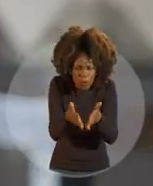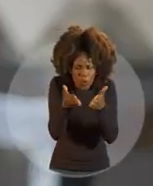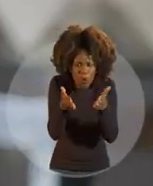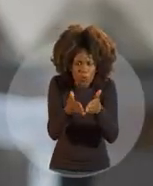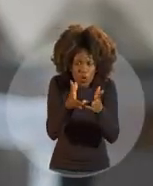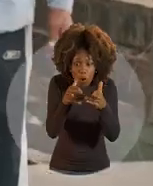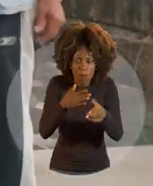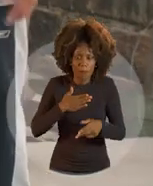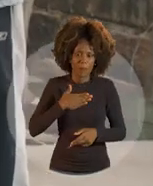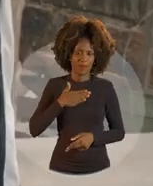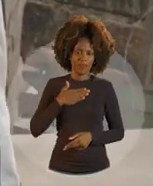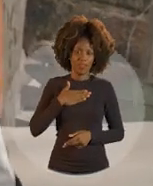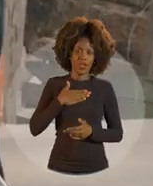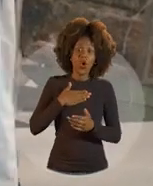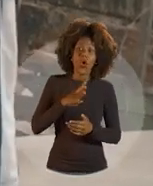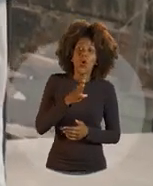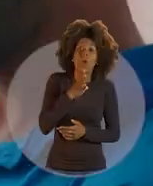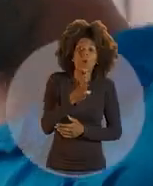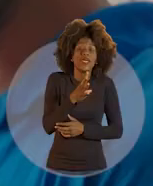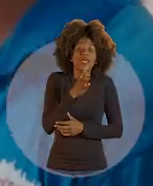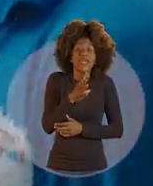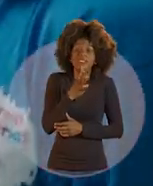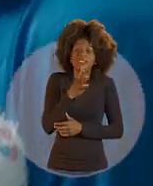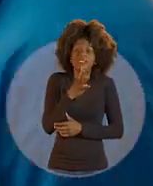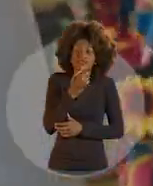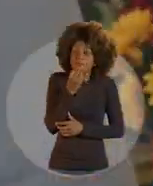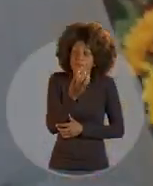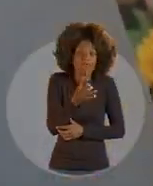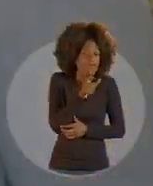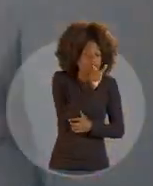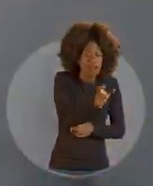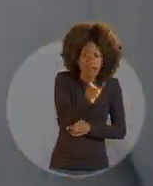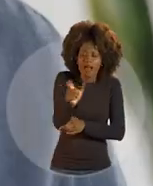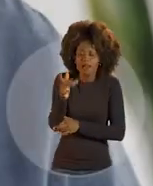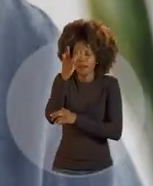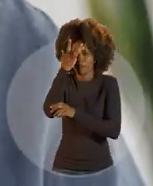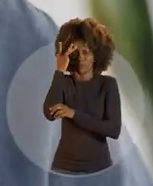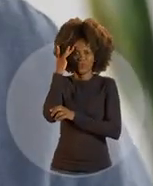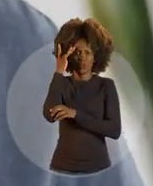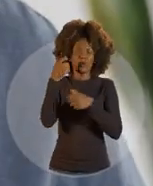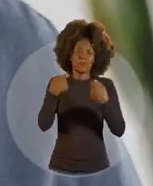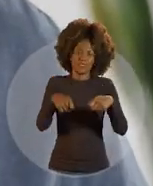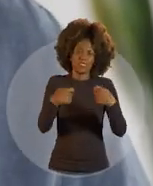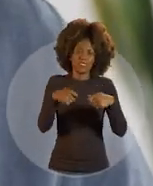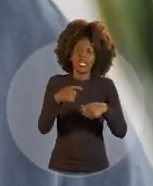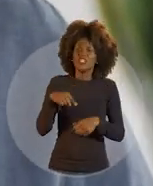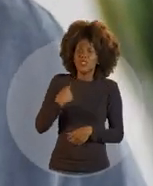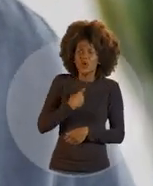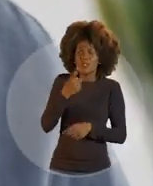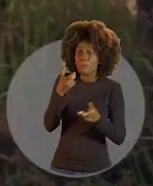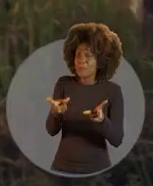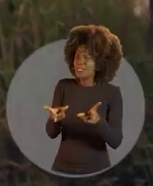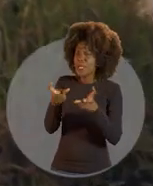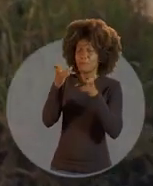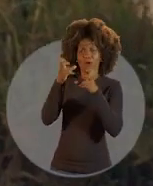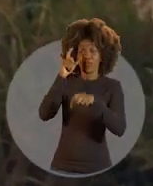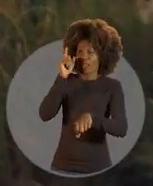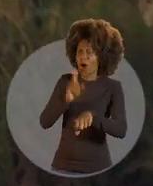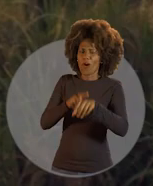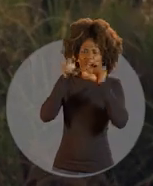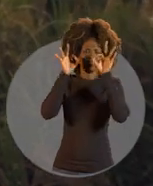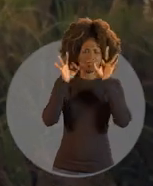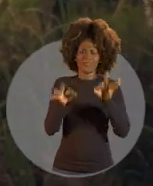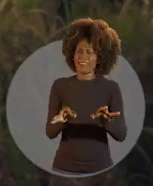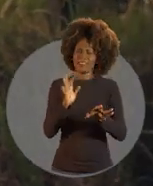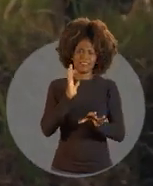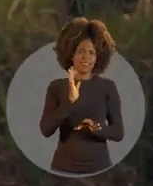como eu também vim, conhece muito bem as necessidades das pessoas. A gente só reconheceu, era o destino, estava na